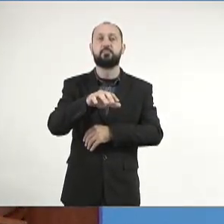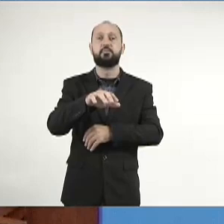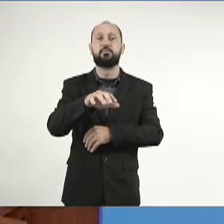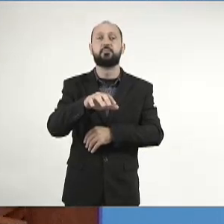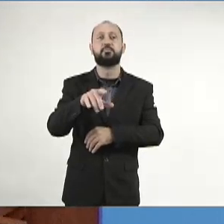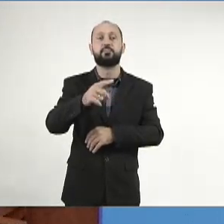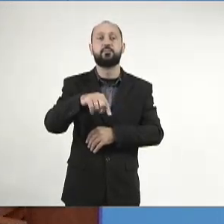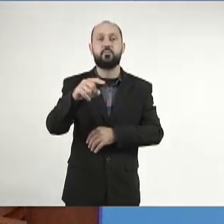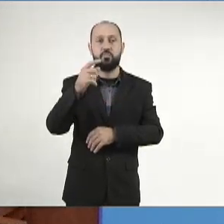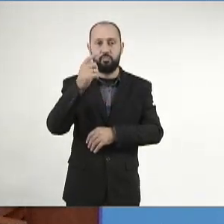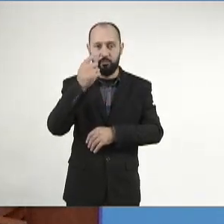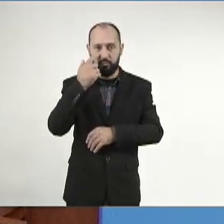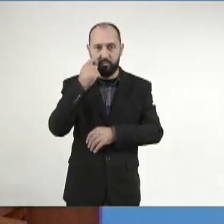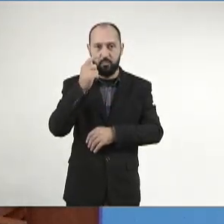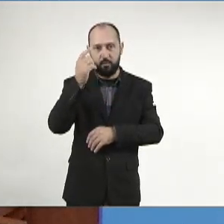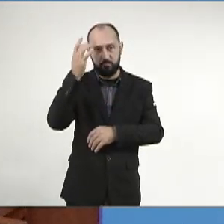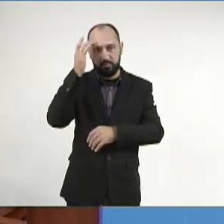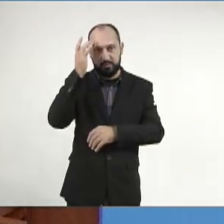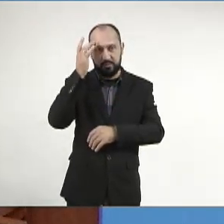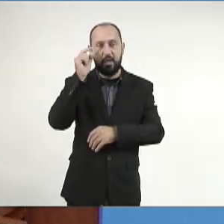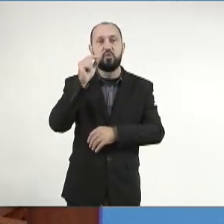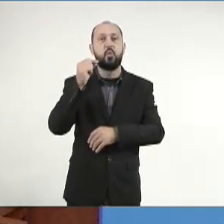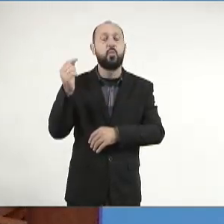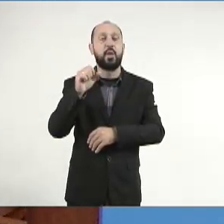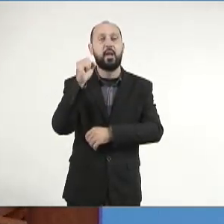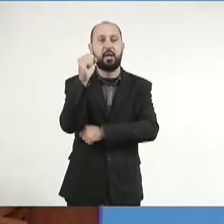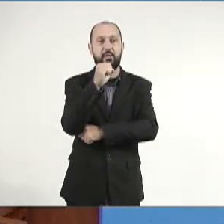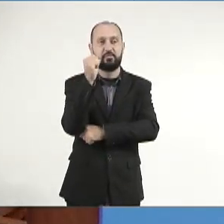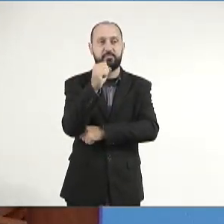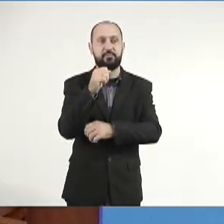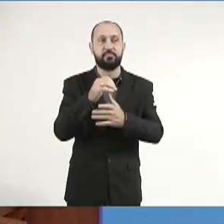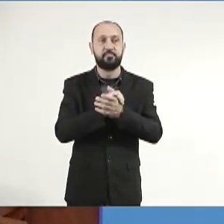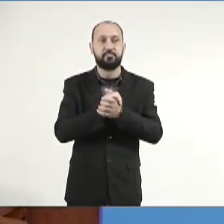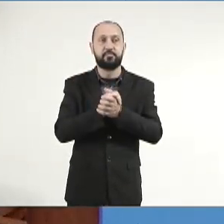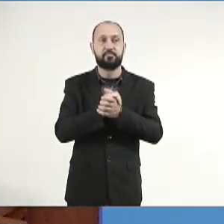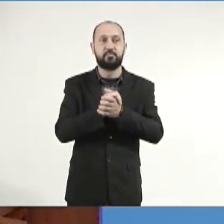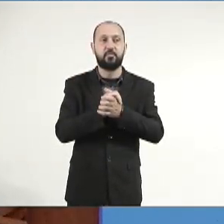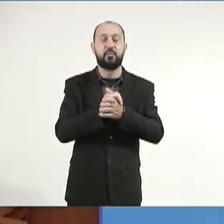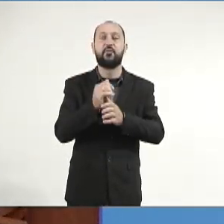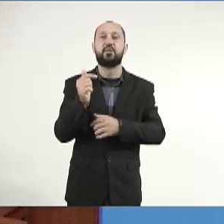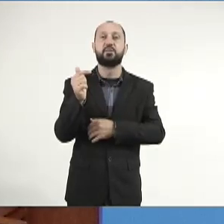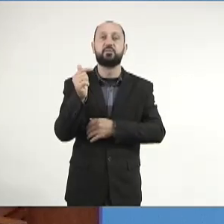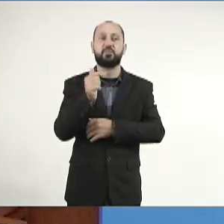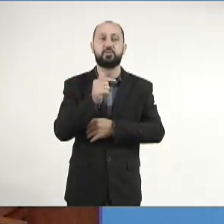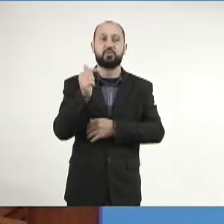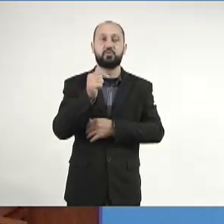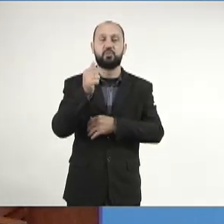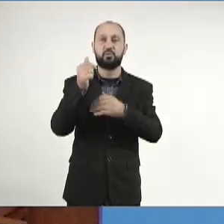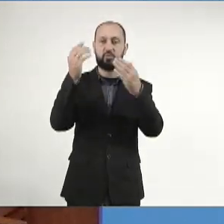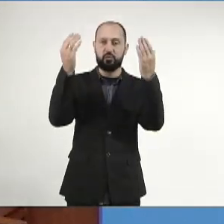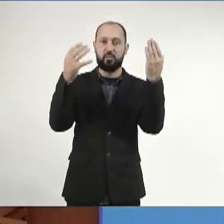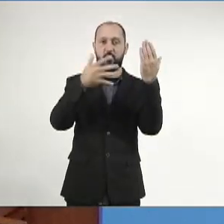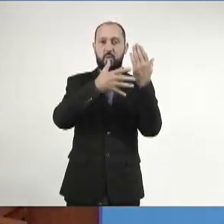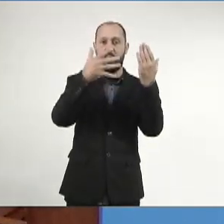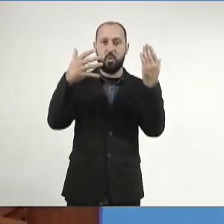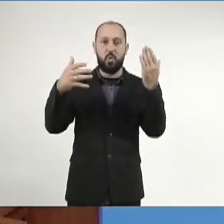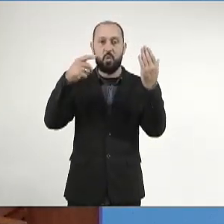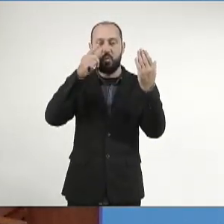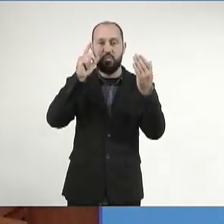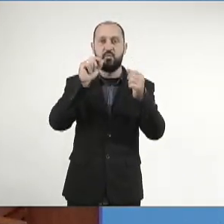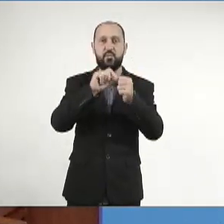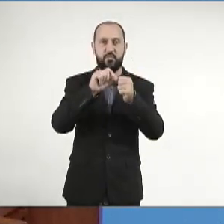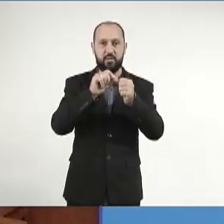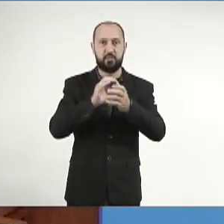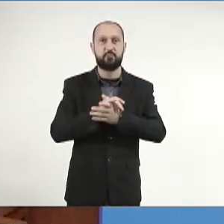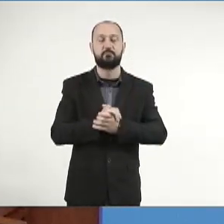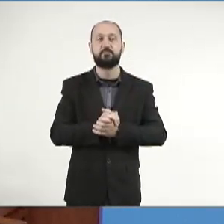os senhores e senhoras tenham uma ideia da gravidade. Nesses 22 postes ontem, onde foi realizada a